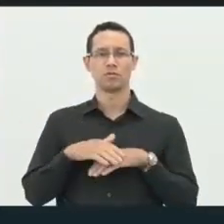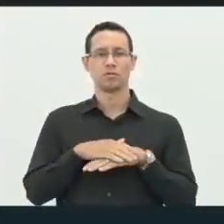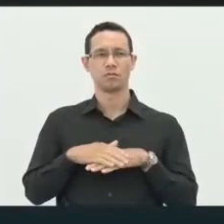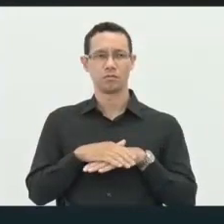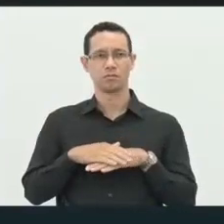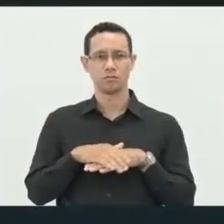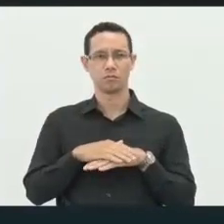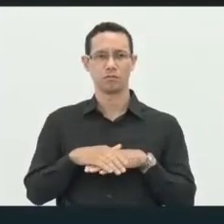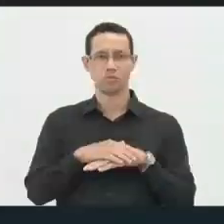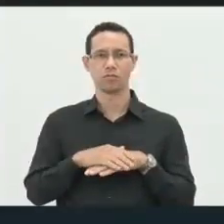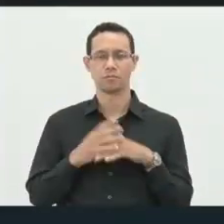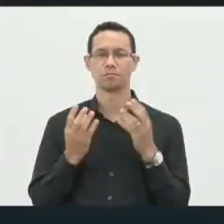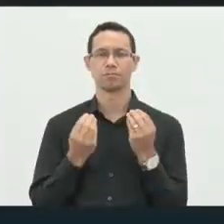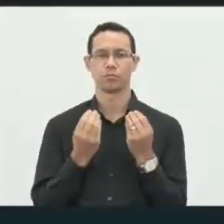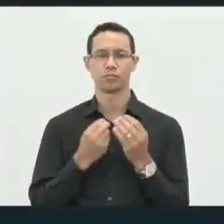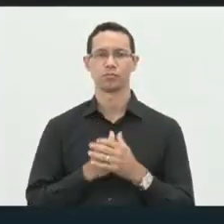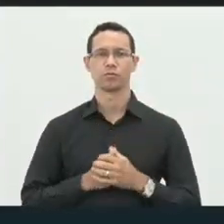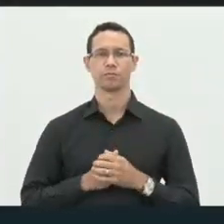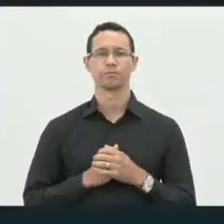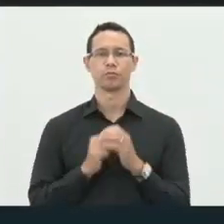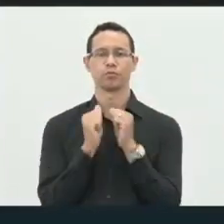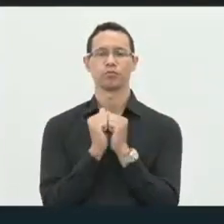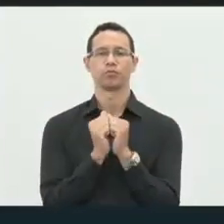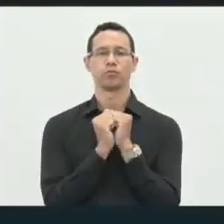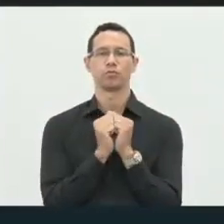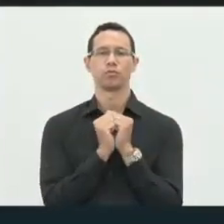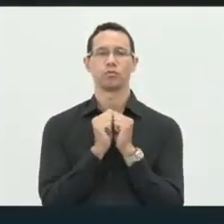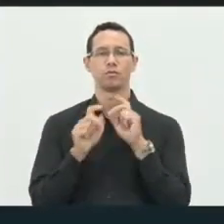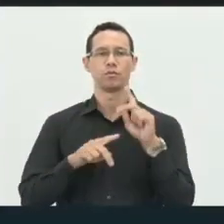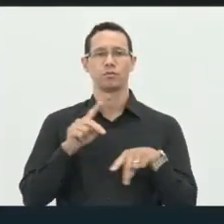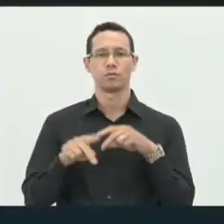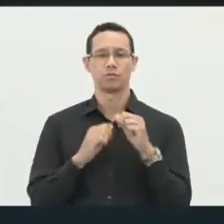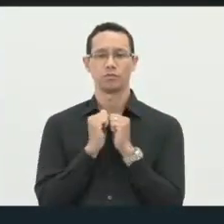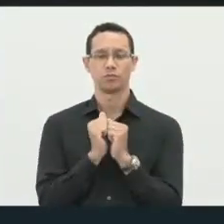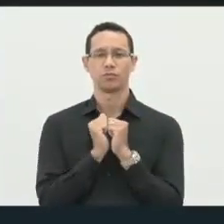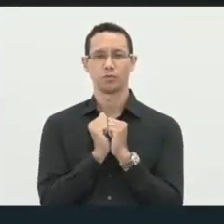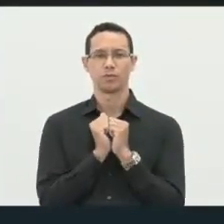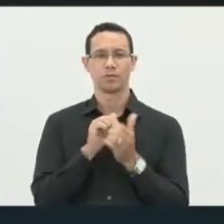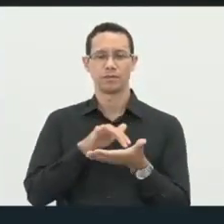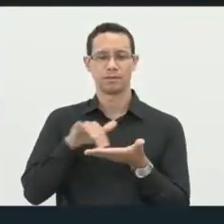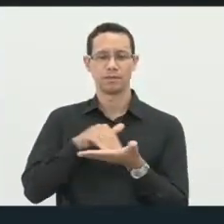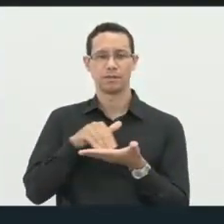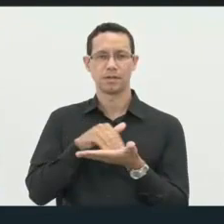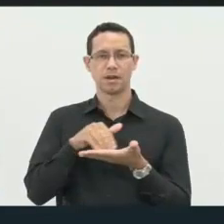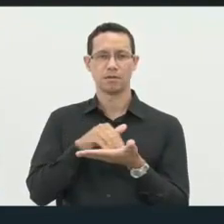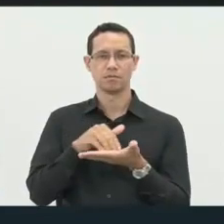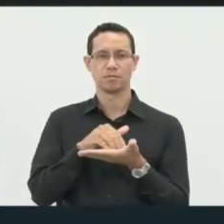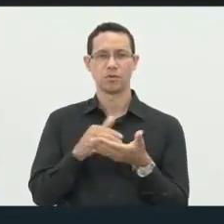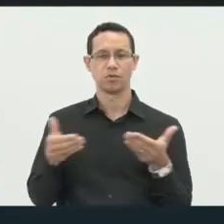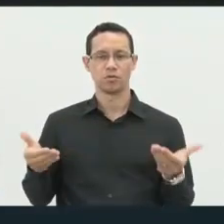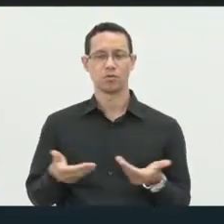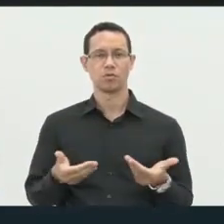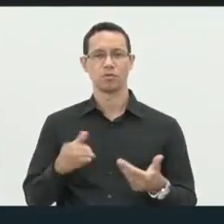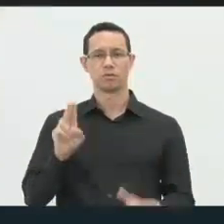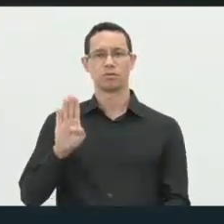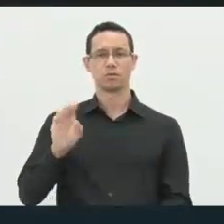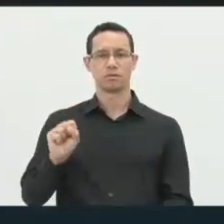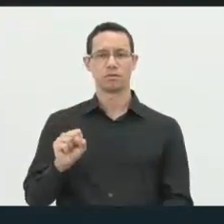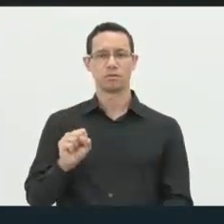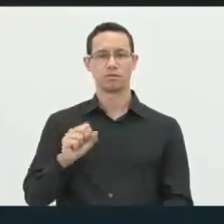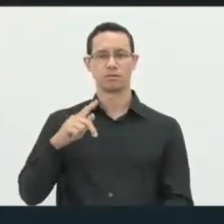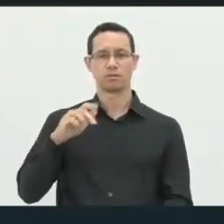muito dialogamos muito junto com a população junto com a Secretaria de Saúde e hoje na UBS do Ponte Alta